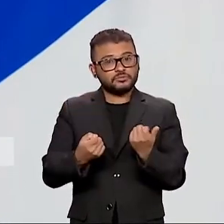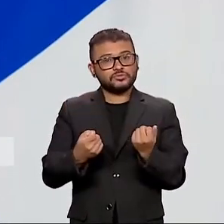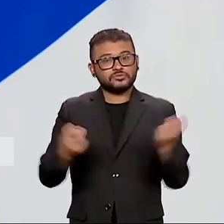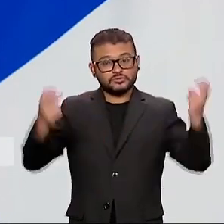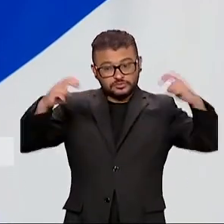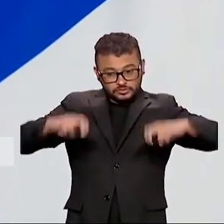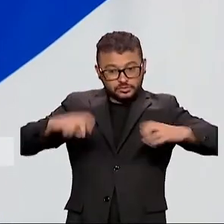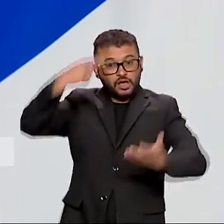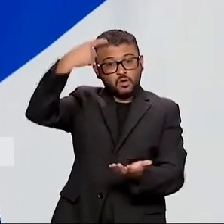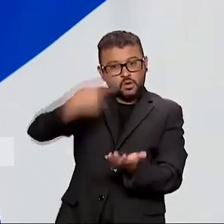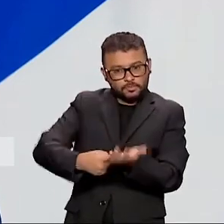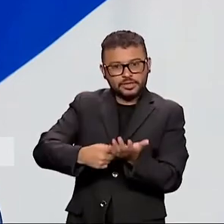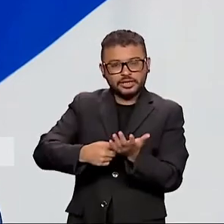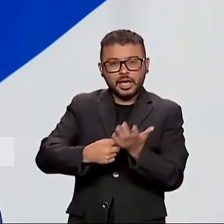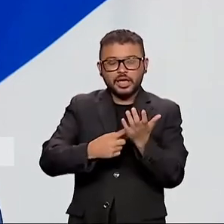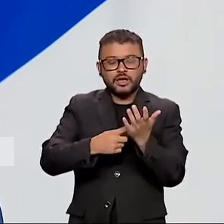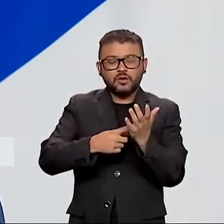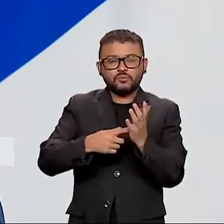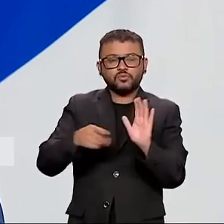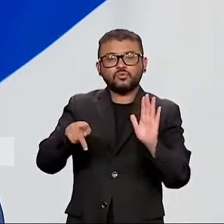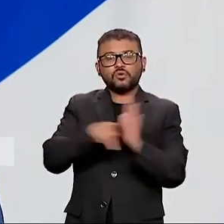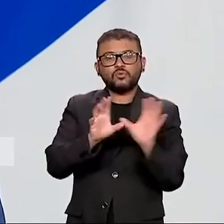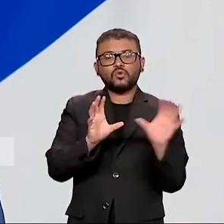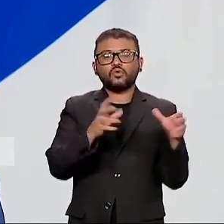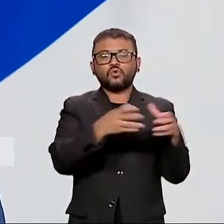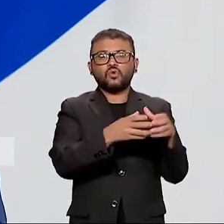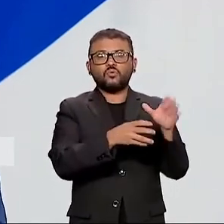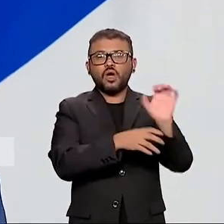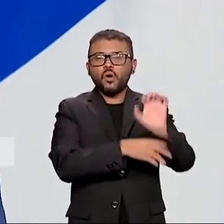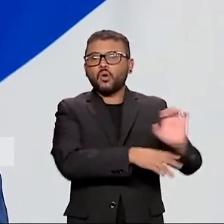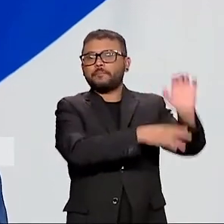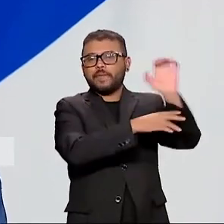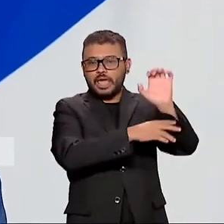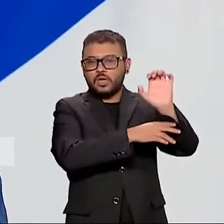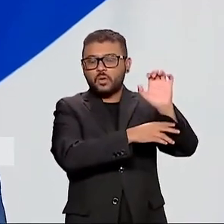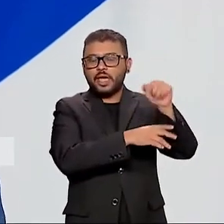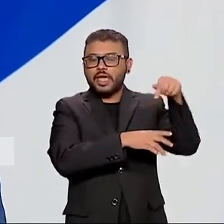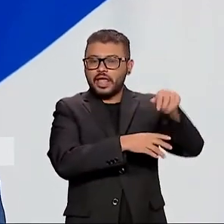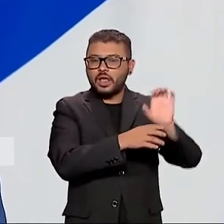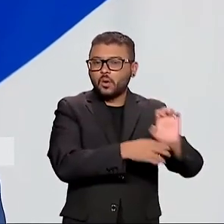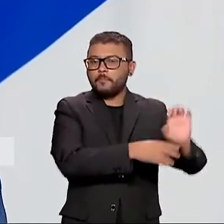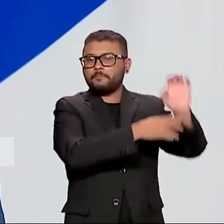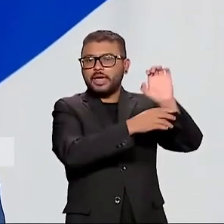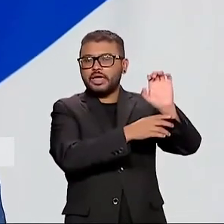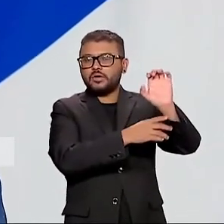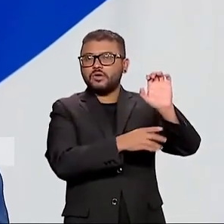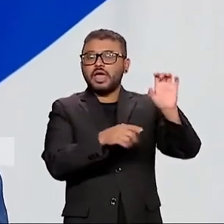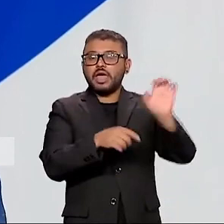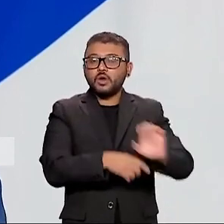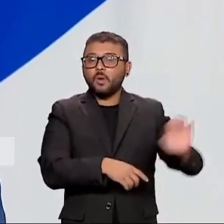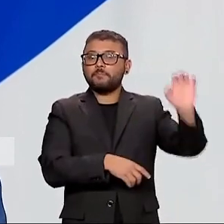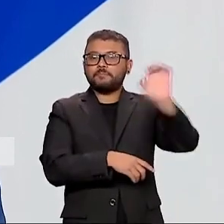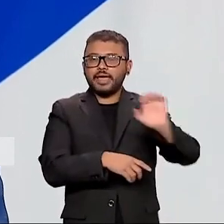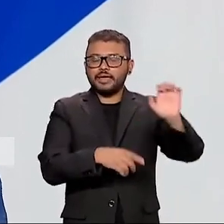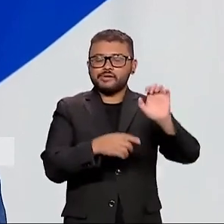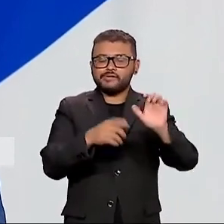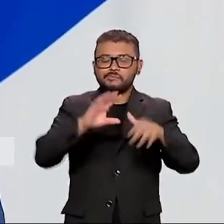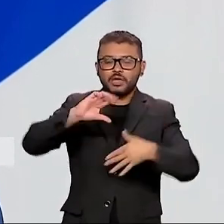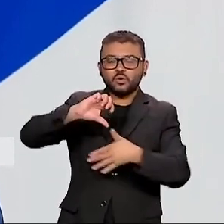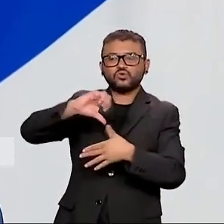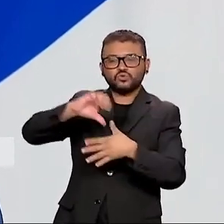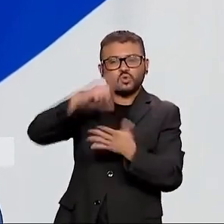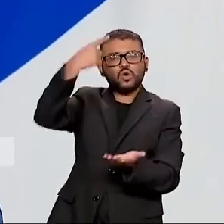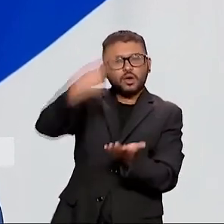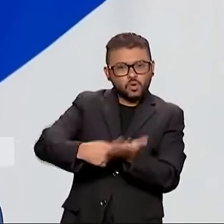precisamos fazer o acordo com a União Europeia. E a União Europeia precisa fazer o acordo com o Mercosul, com a América do Sul e com a